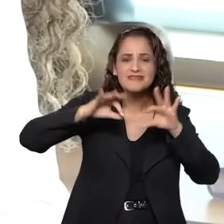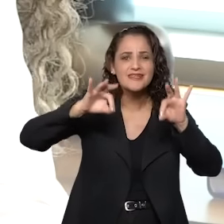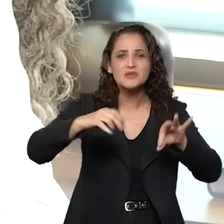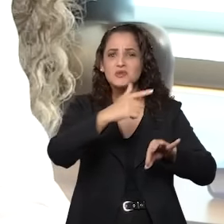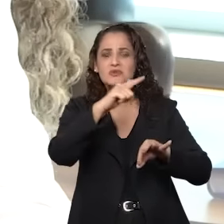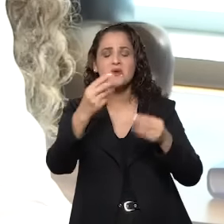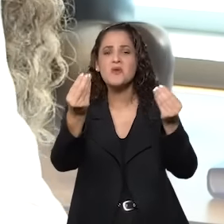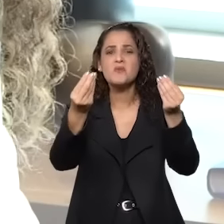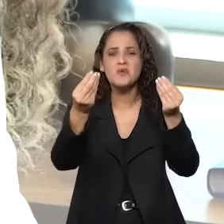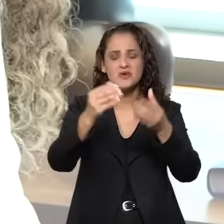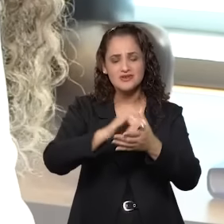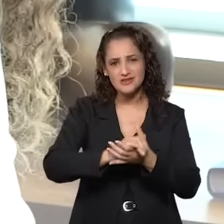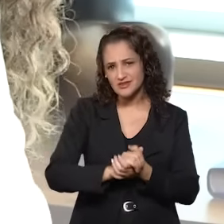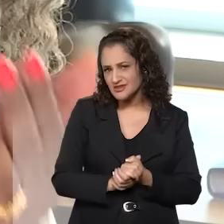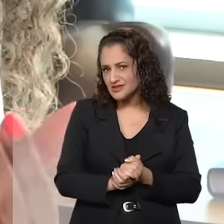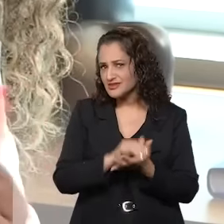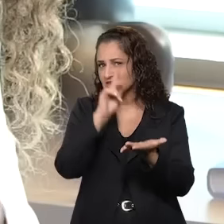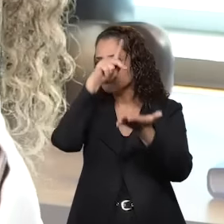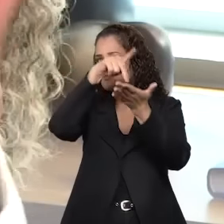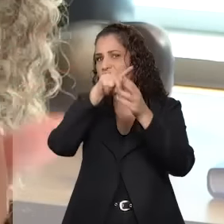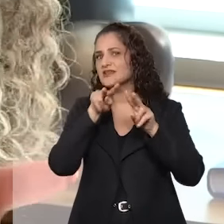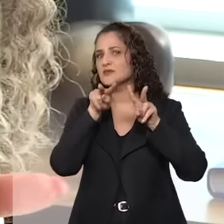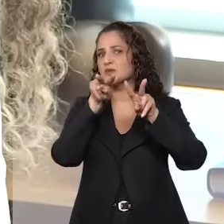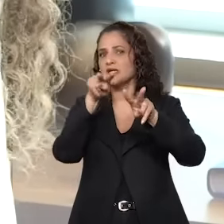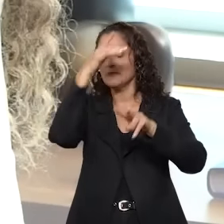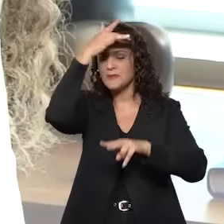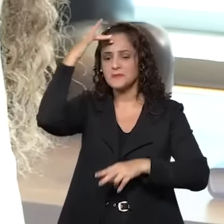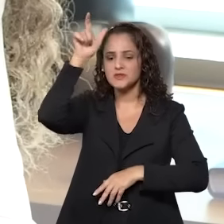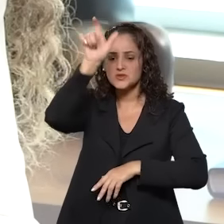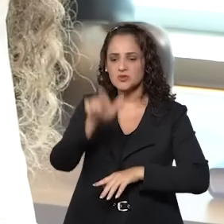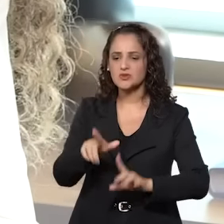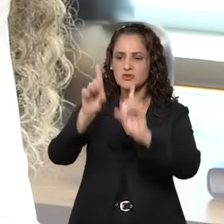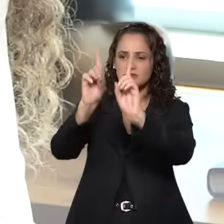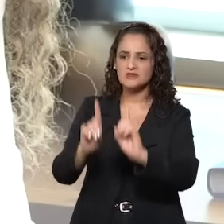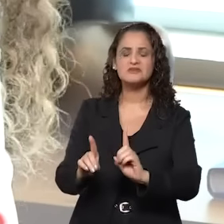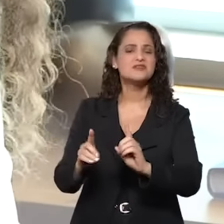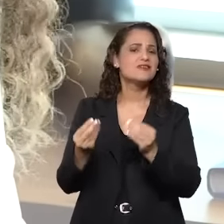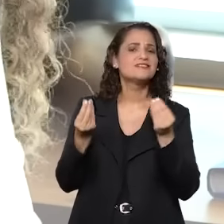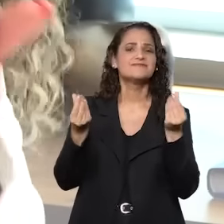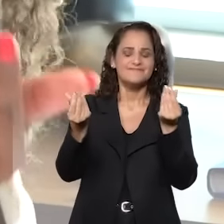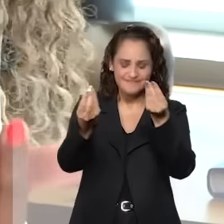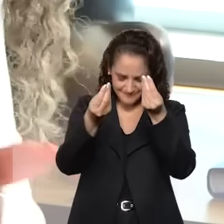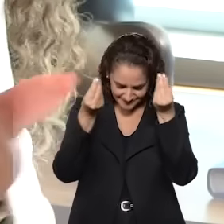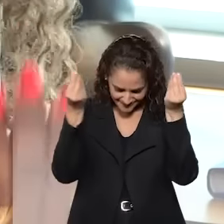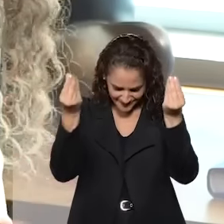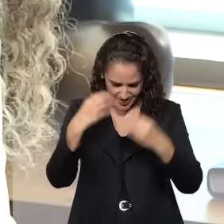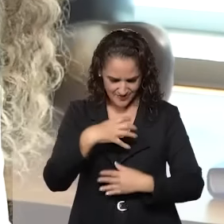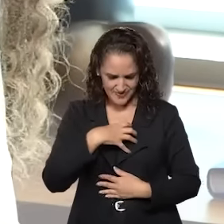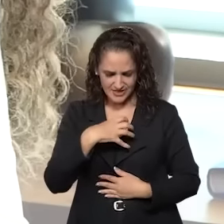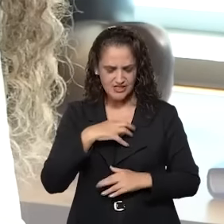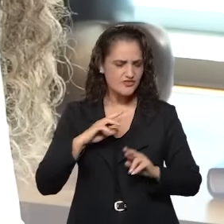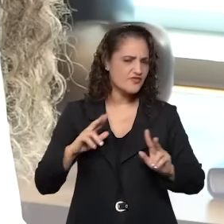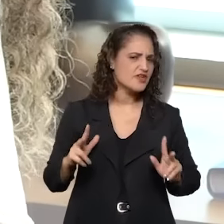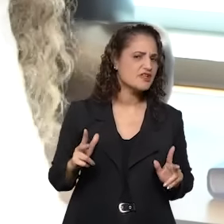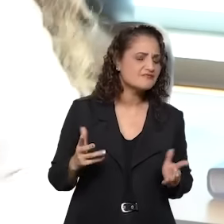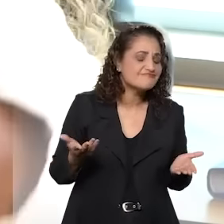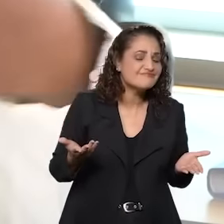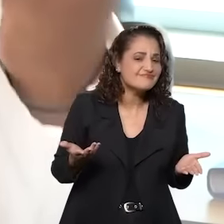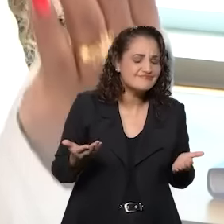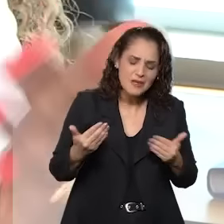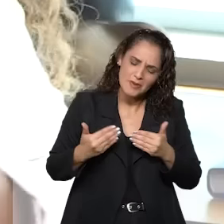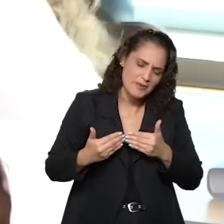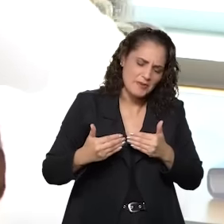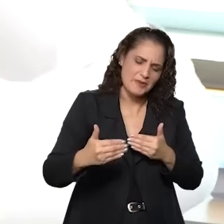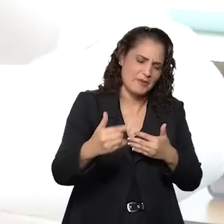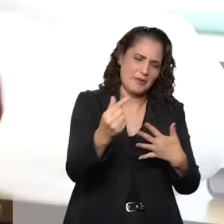efetivas para a gente de fato olhar para pessoas com deficiência com um um de uma maneira diferente né